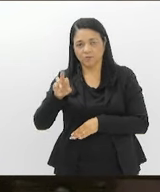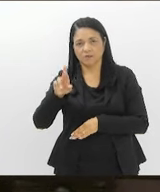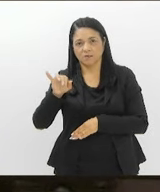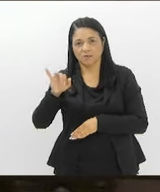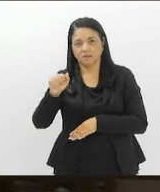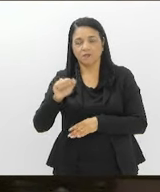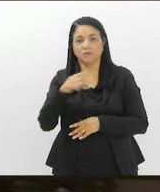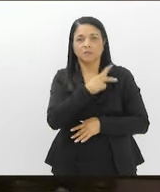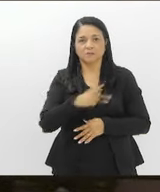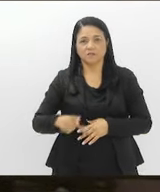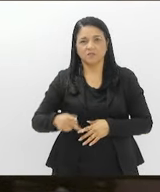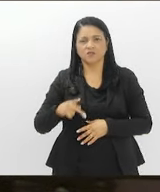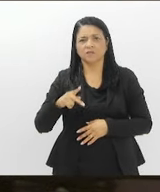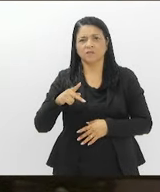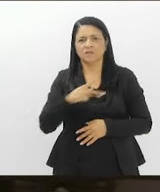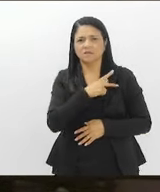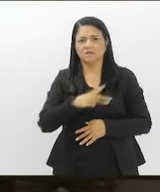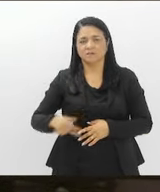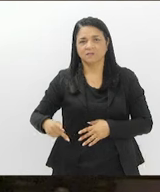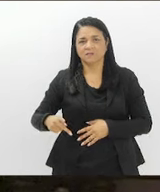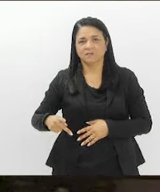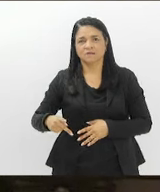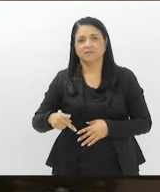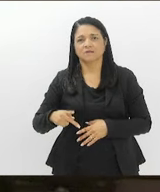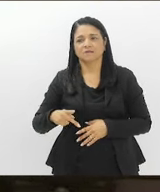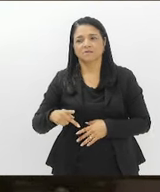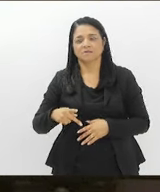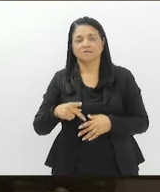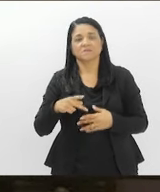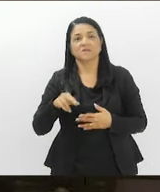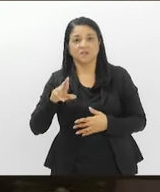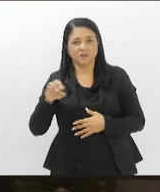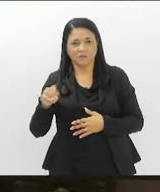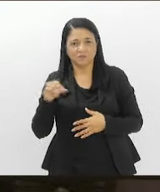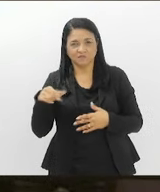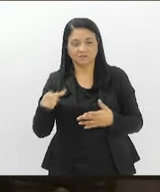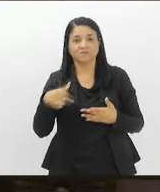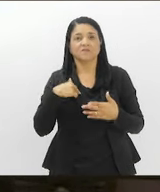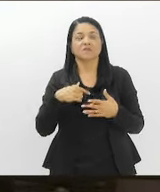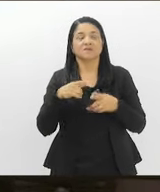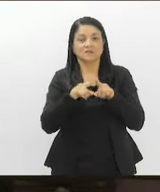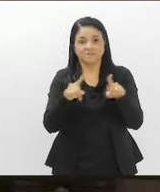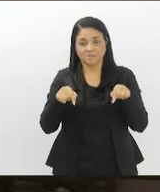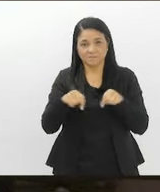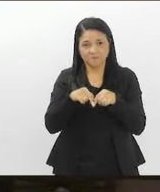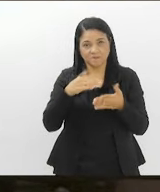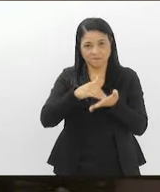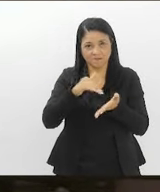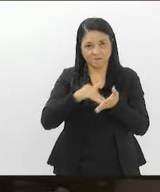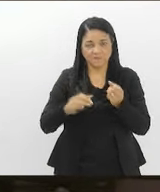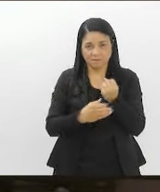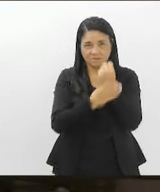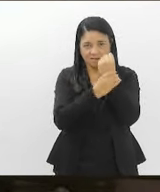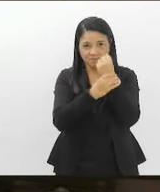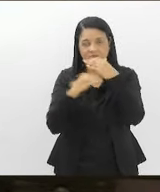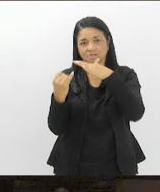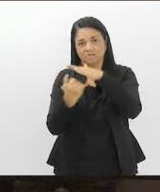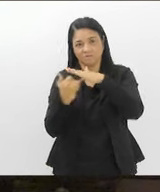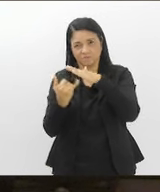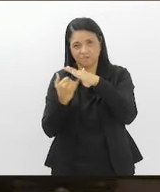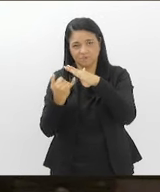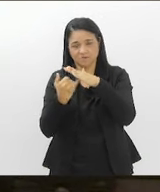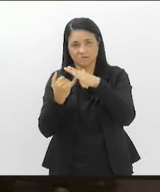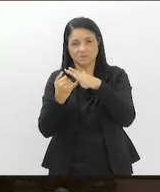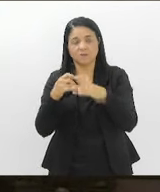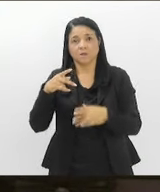Rio, do meu querido amigo Edu Guimarães, secretário de Estado do Gabinete de Segurança Institucional, do